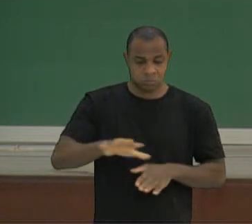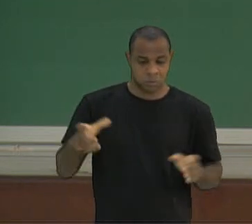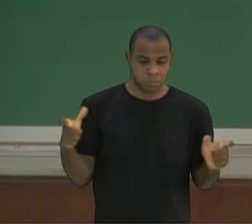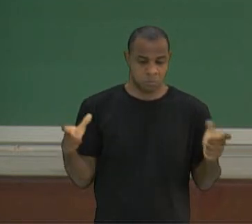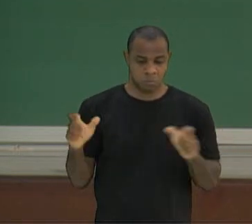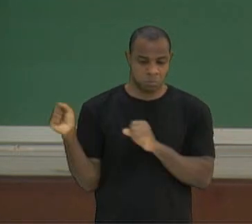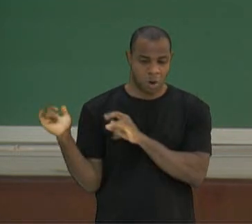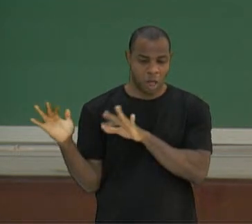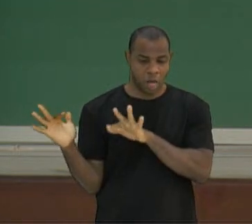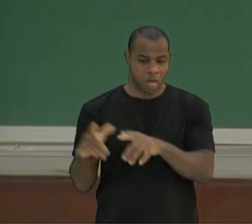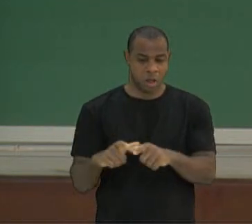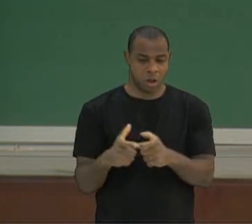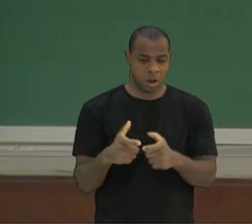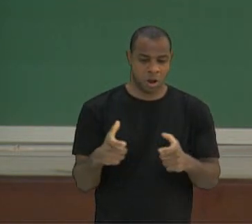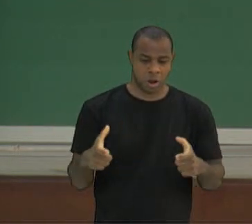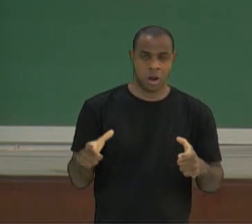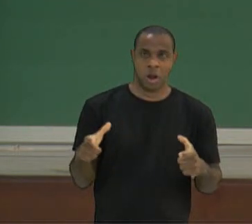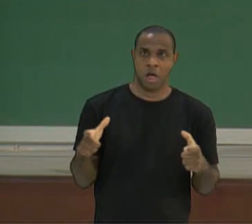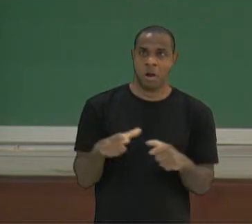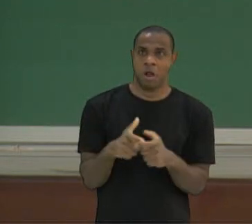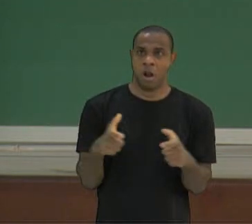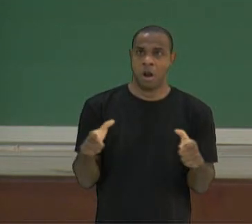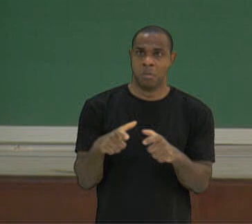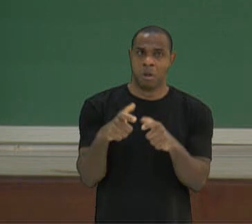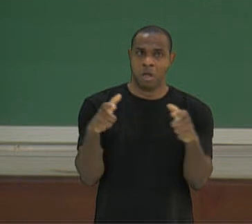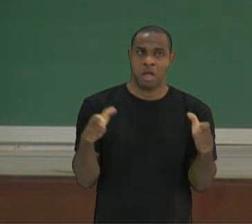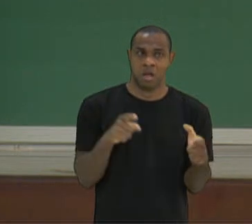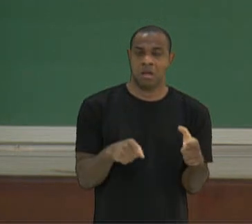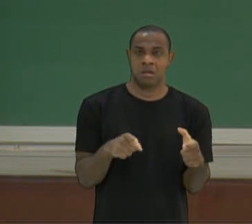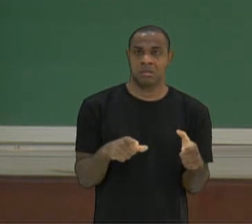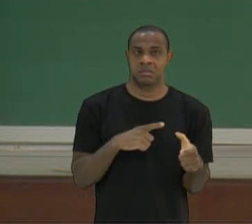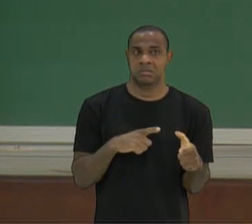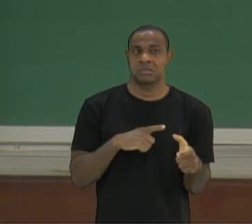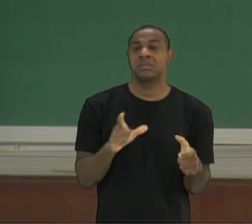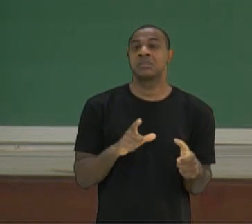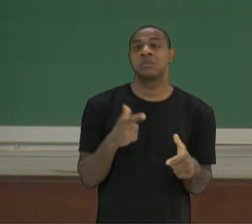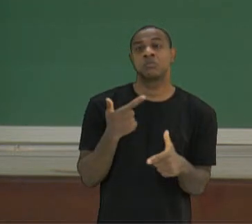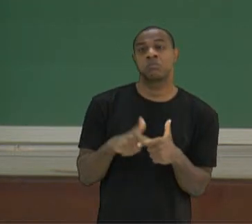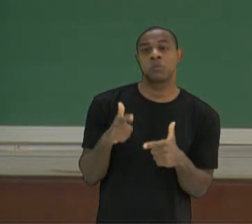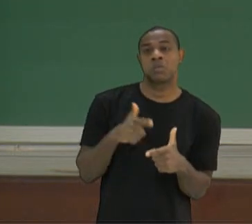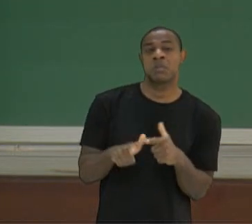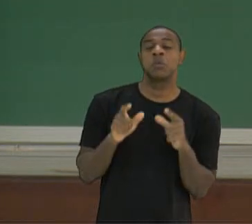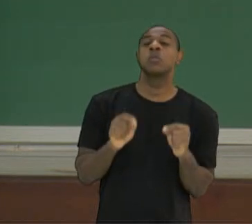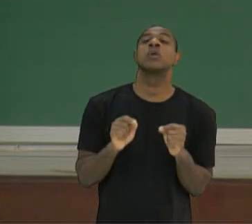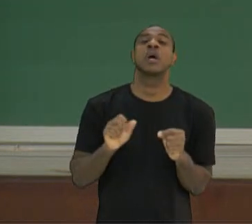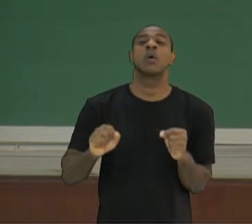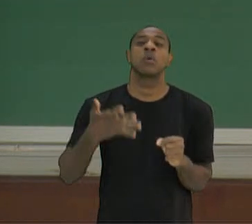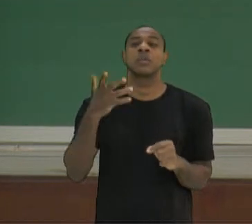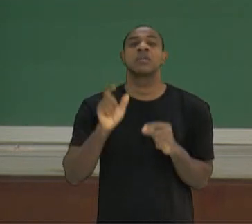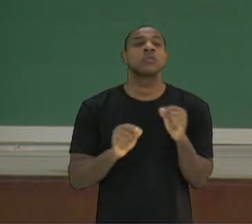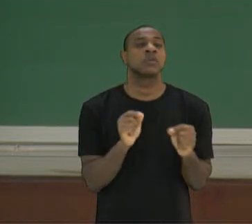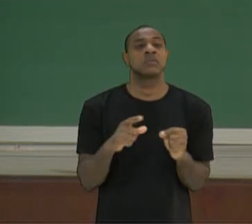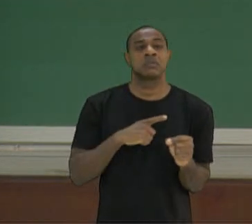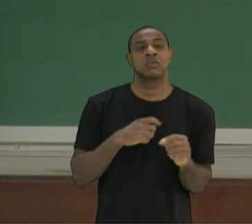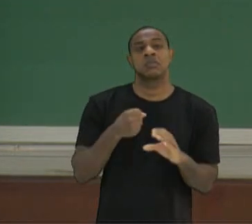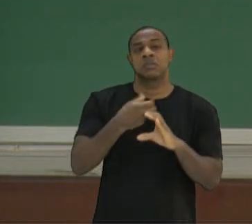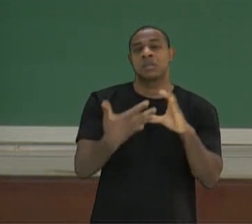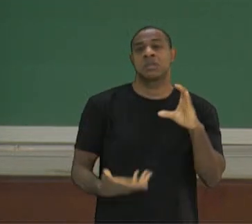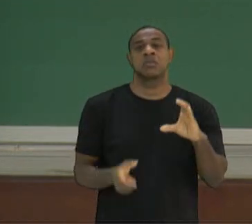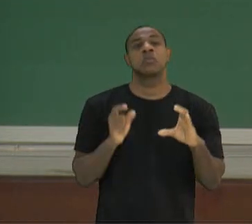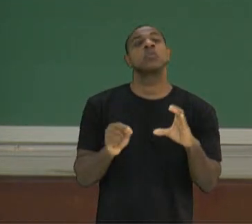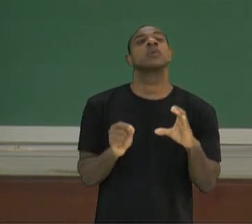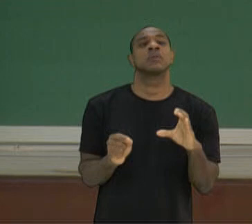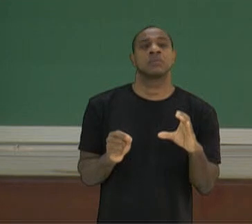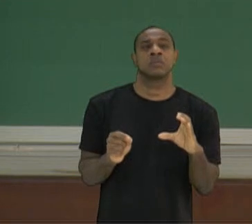áreas, formando ali as grandes áreas urbanizadas, e as consequências ali, o que nós vamos ter de característica é